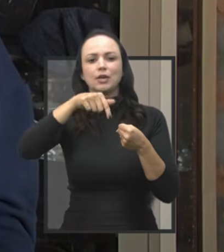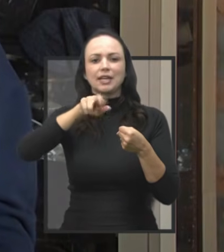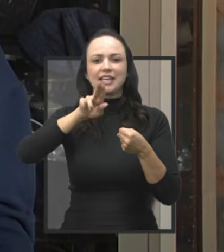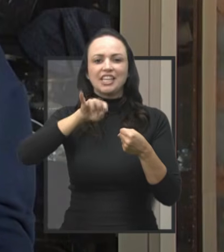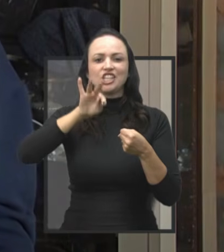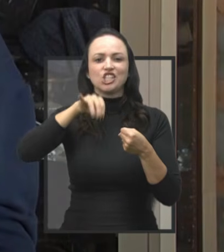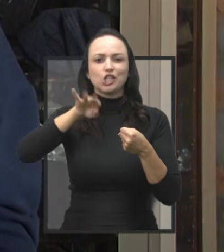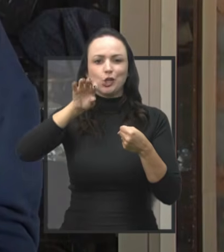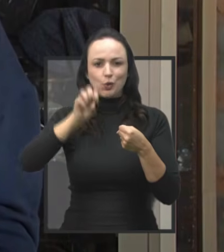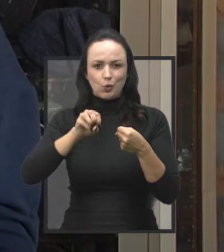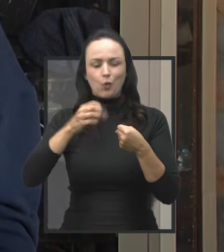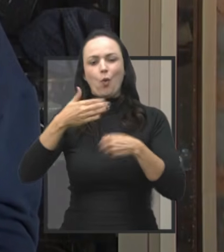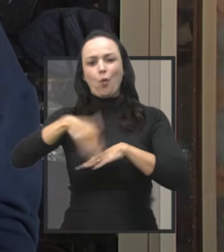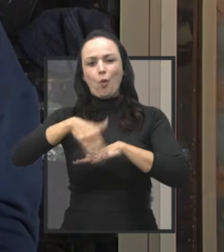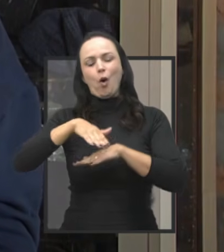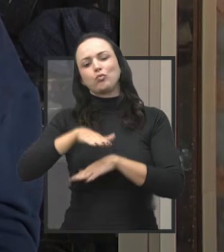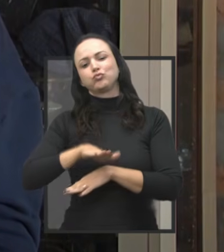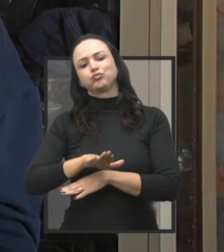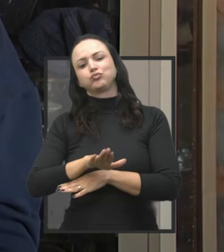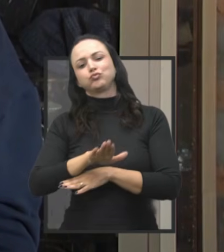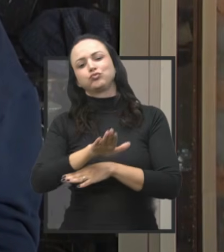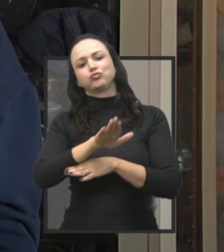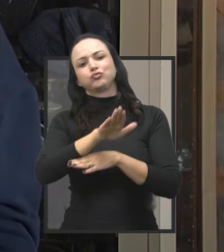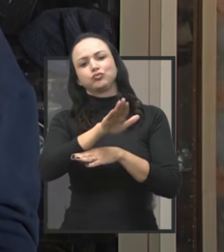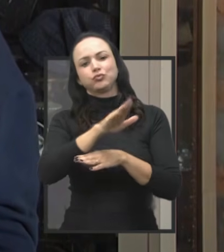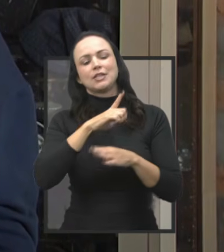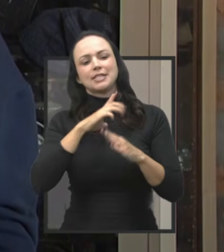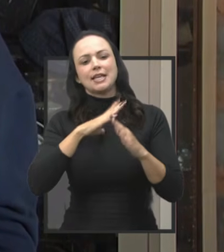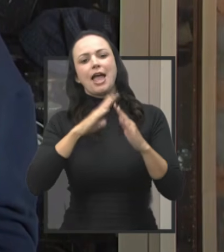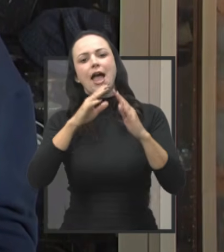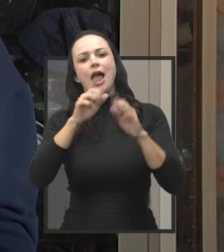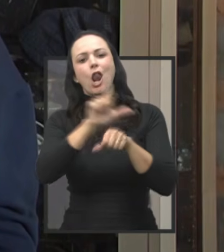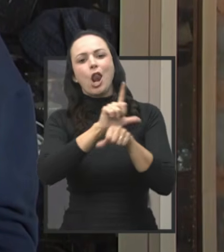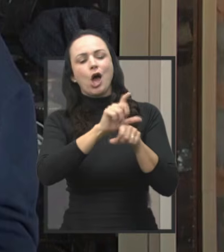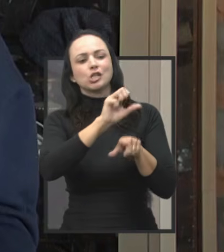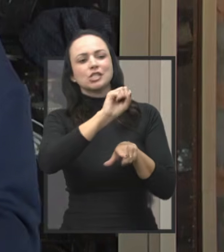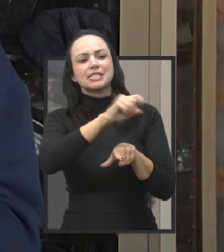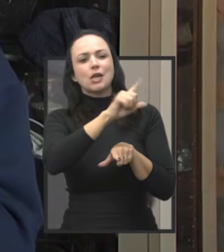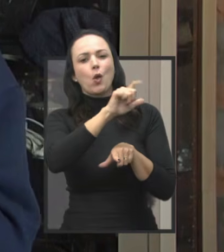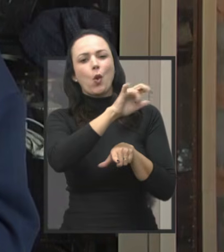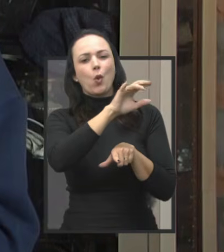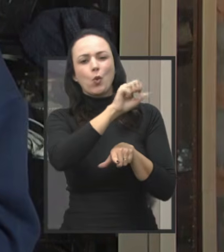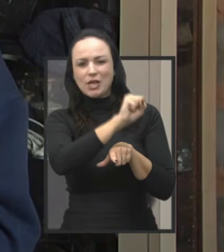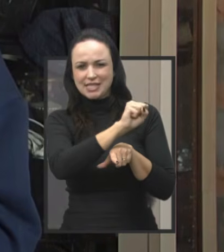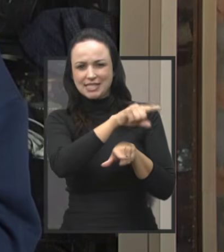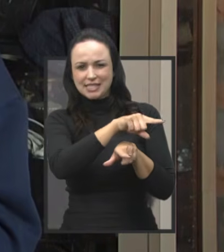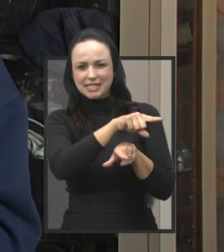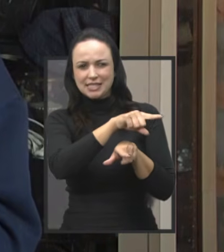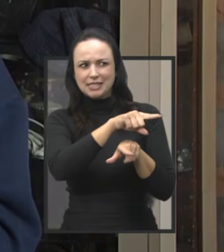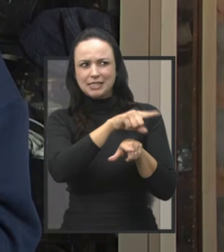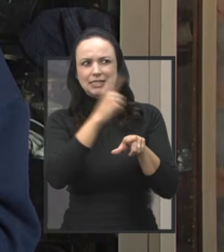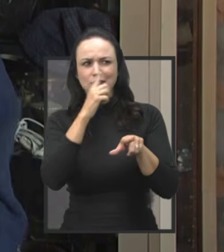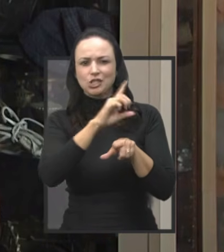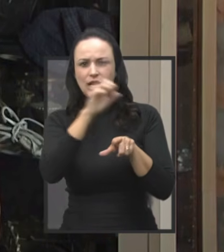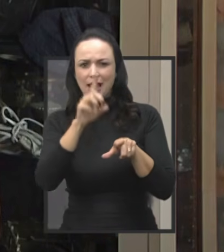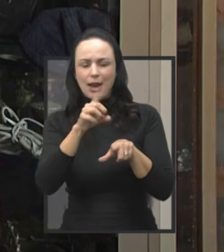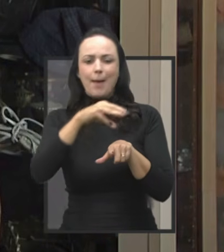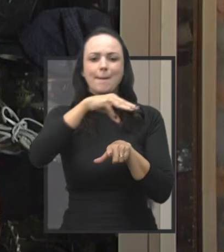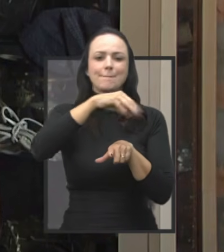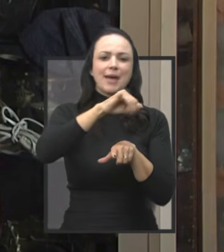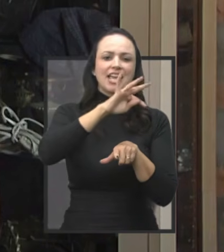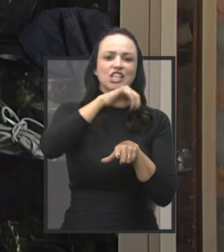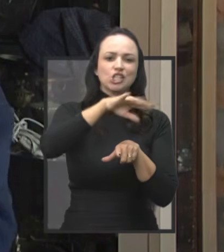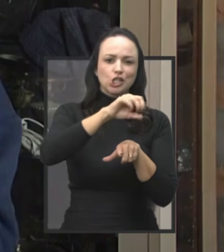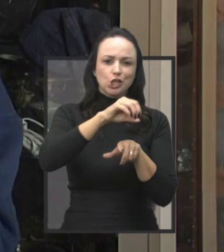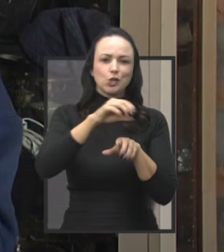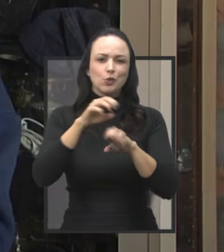subia a Quintino, né? Subia, aí tinha a Casa São Luís, acho que é do lado direito, e a Maitina